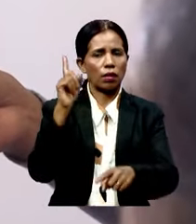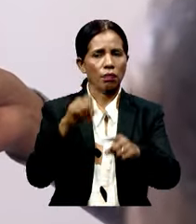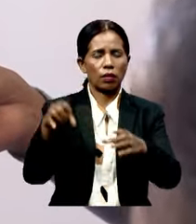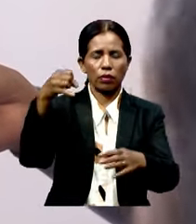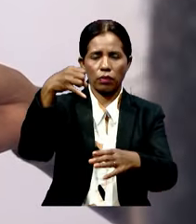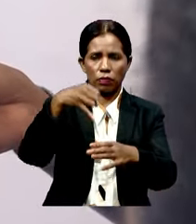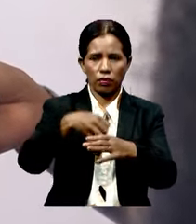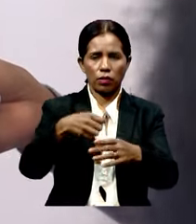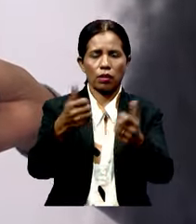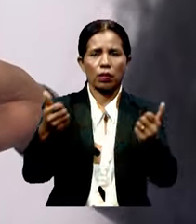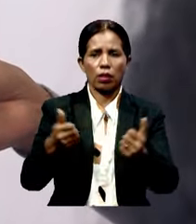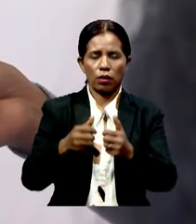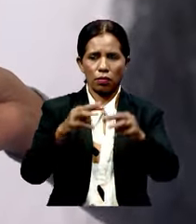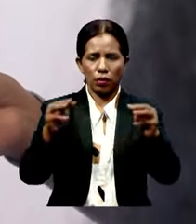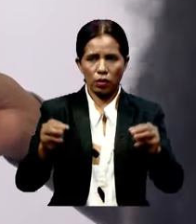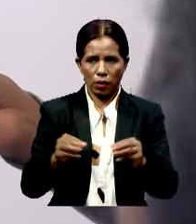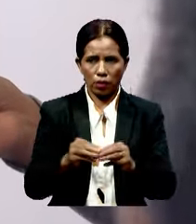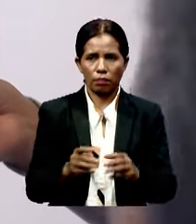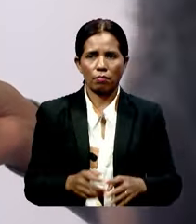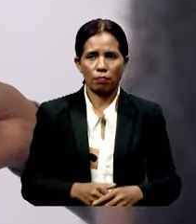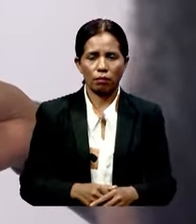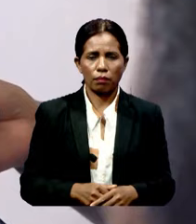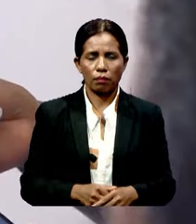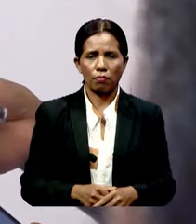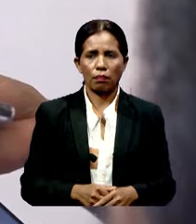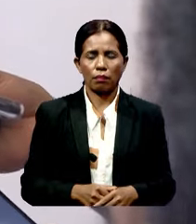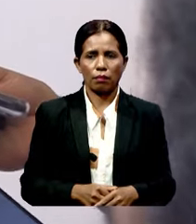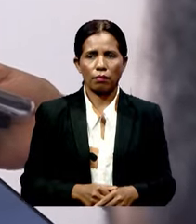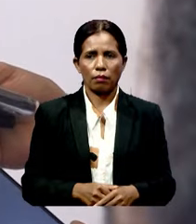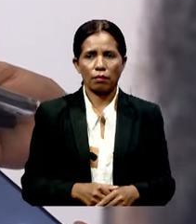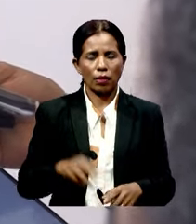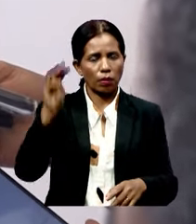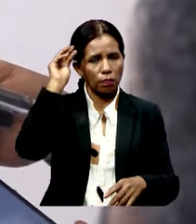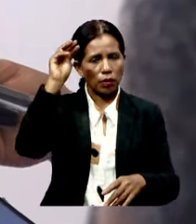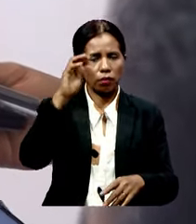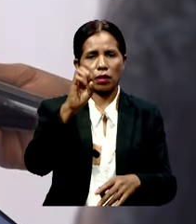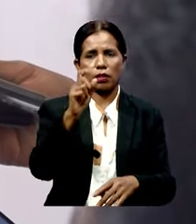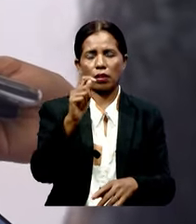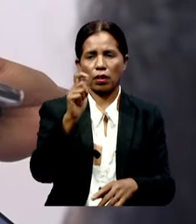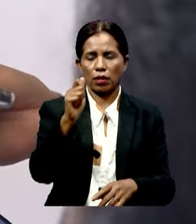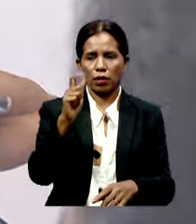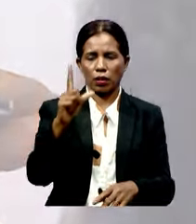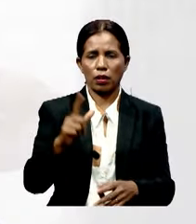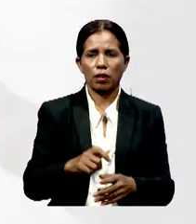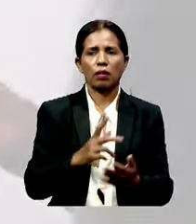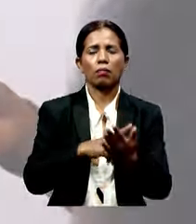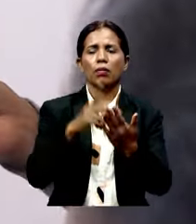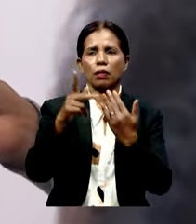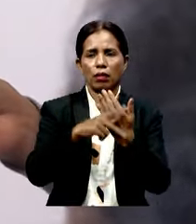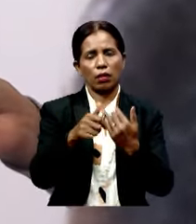antan iha arte marsiais no arte ritual ministro estatal iha programa